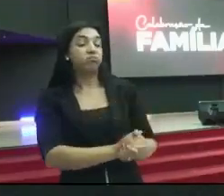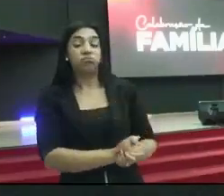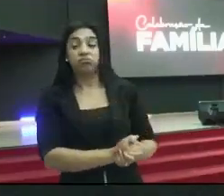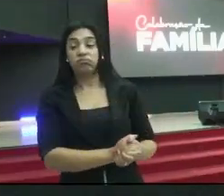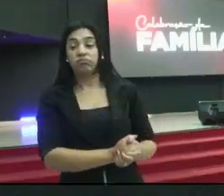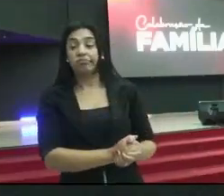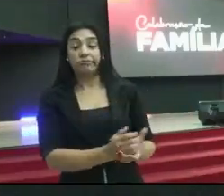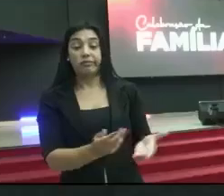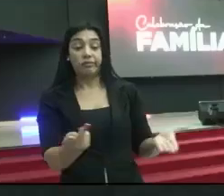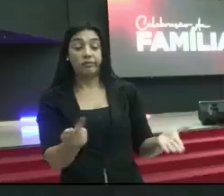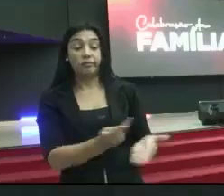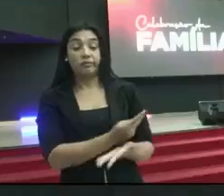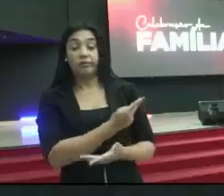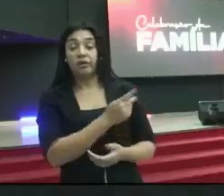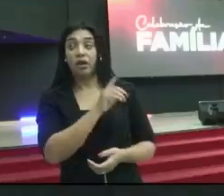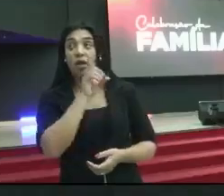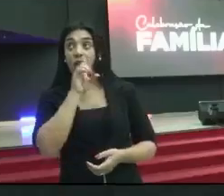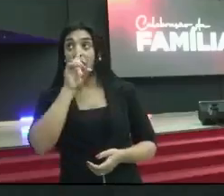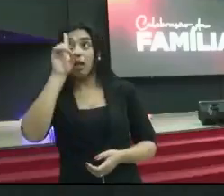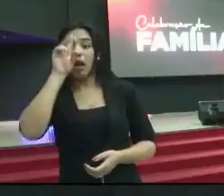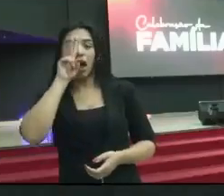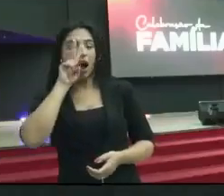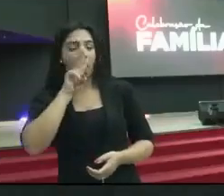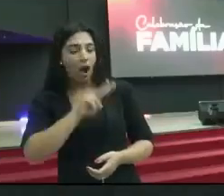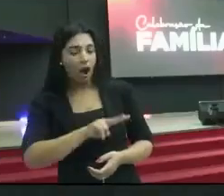Deus olha para a dor de uma mãe.